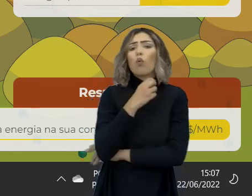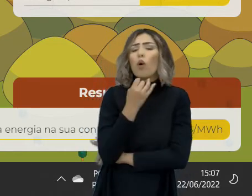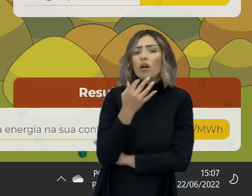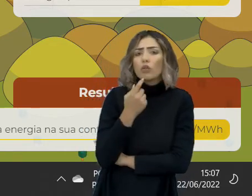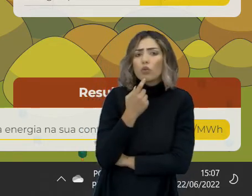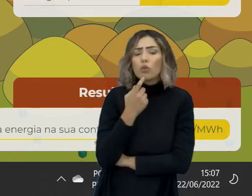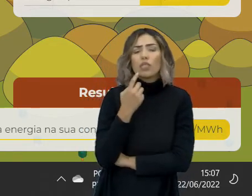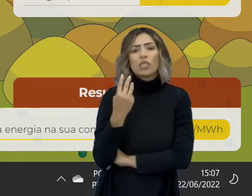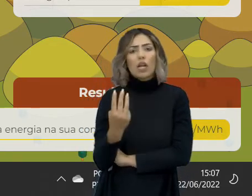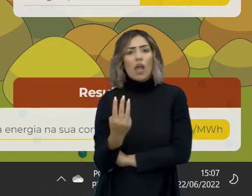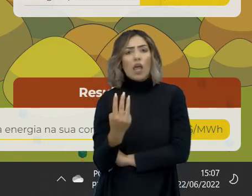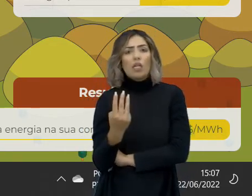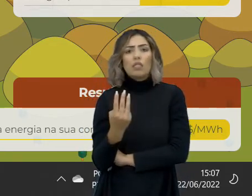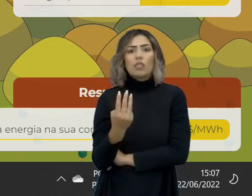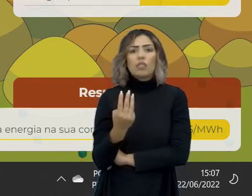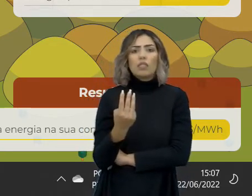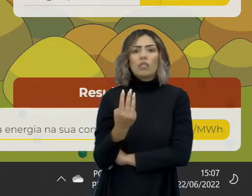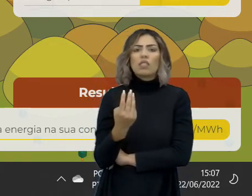3, 6,